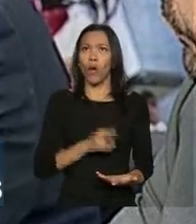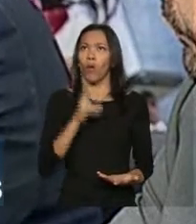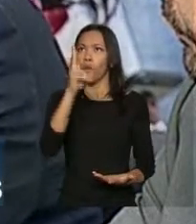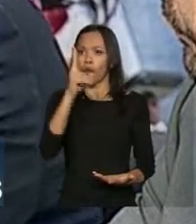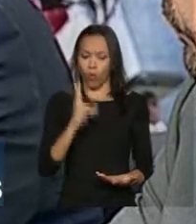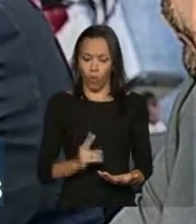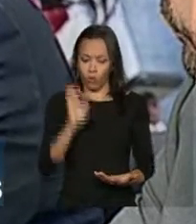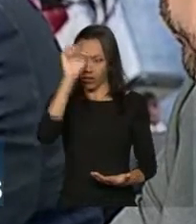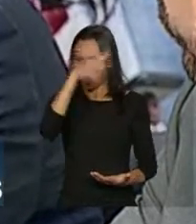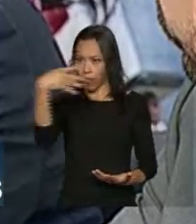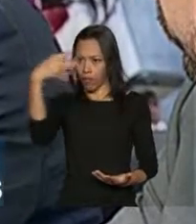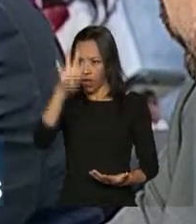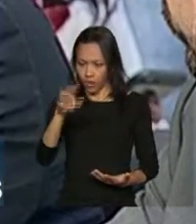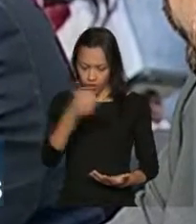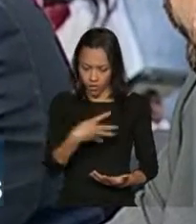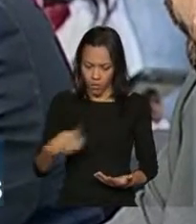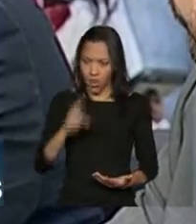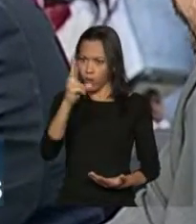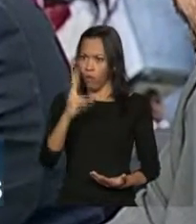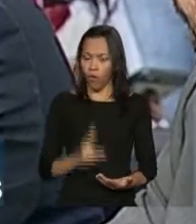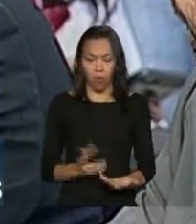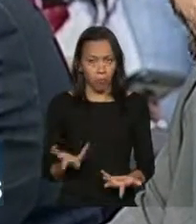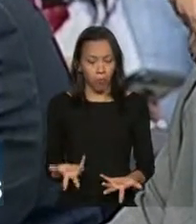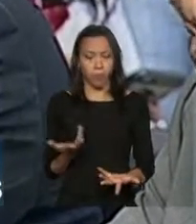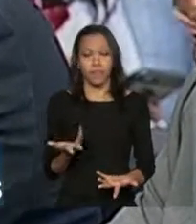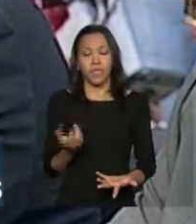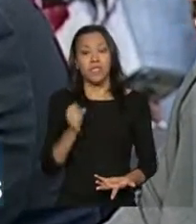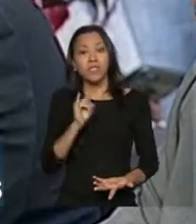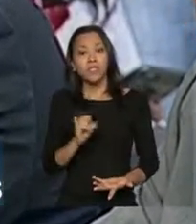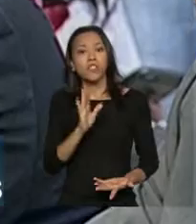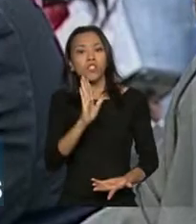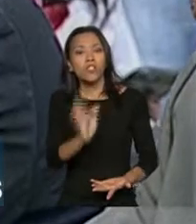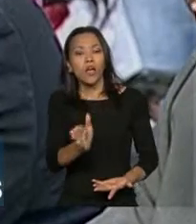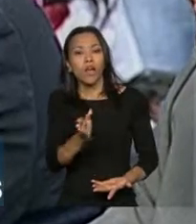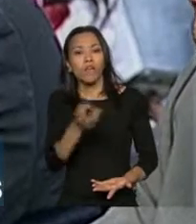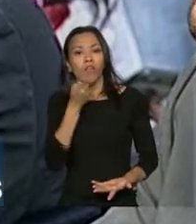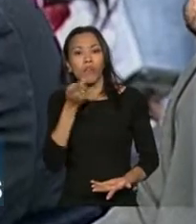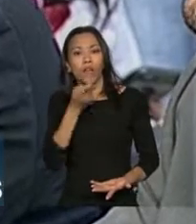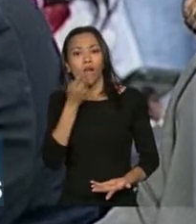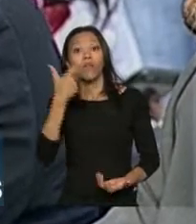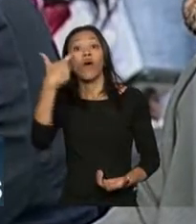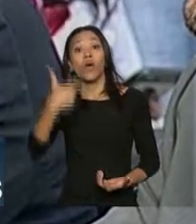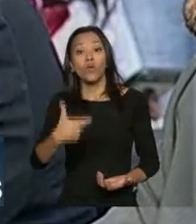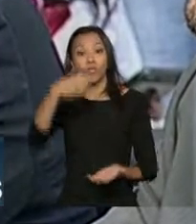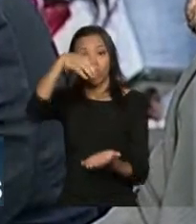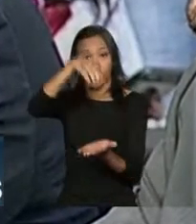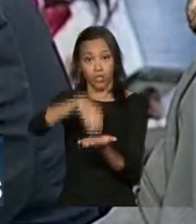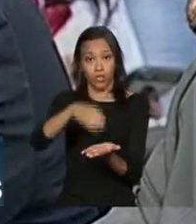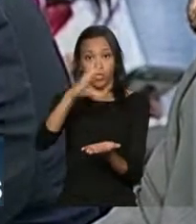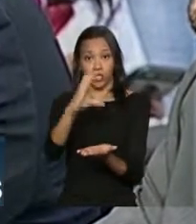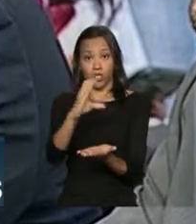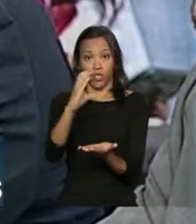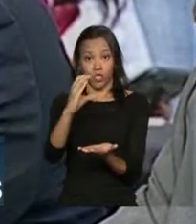cima. Se esses crimes foram relatados nos postos consulares,